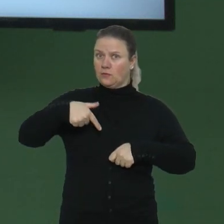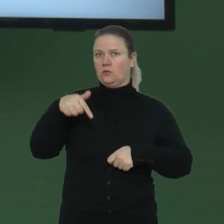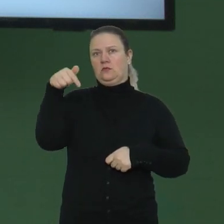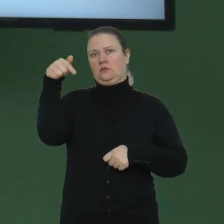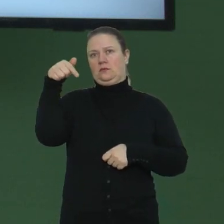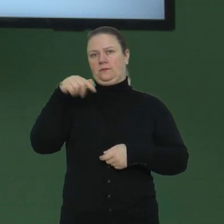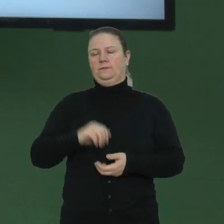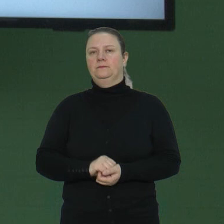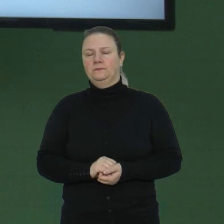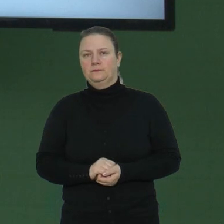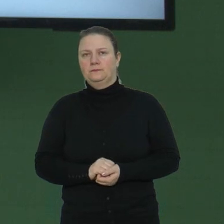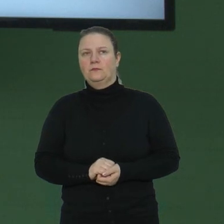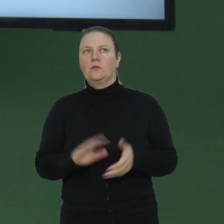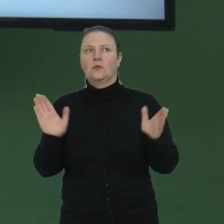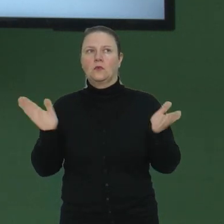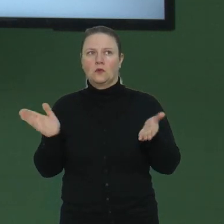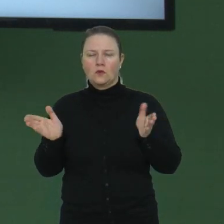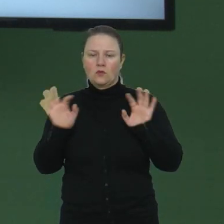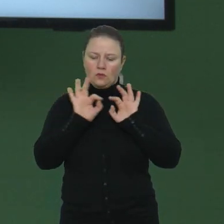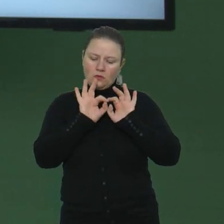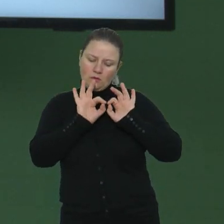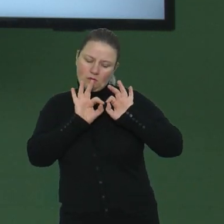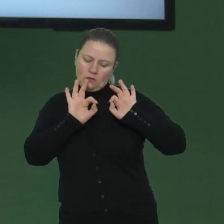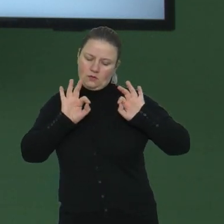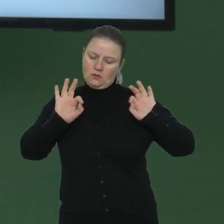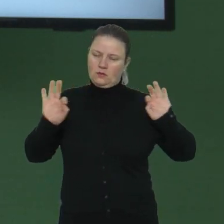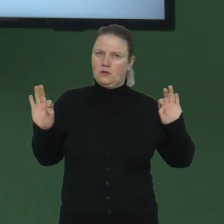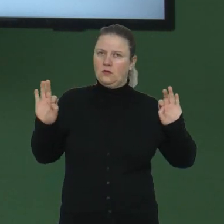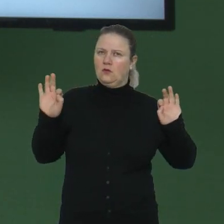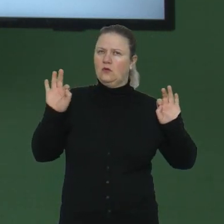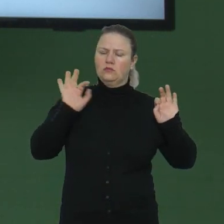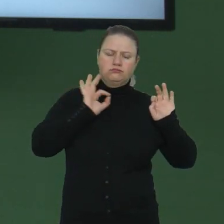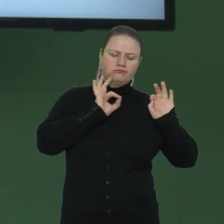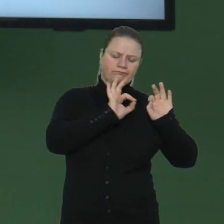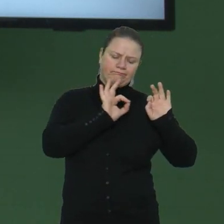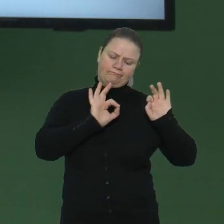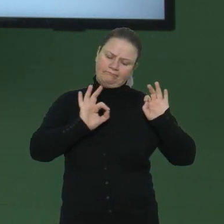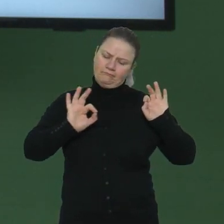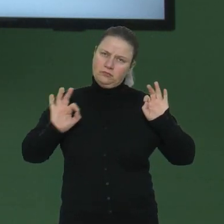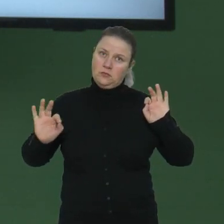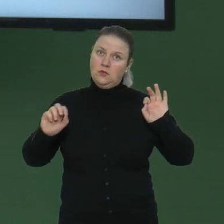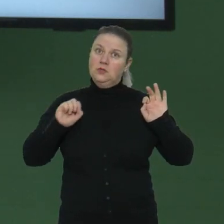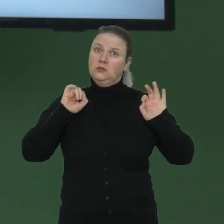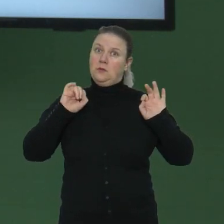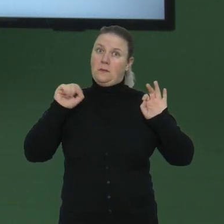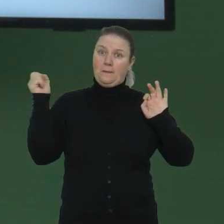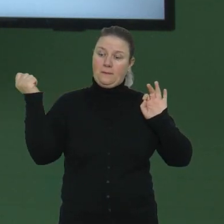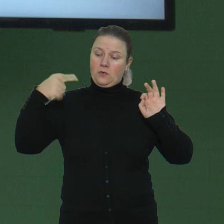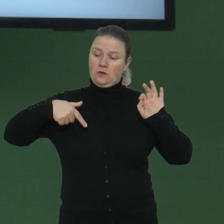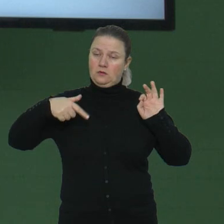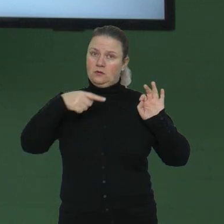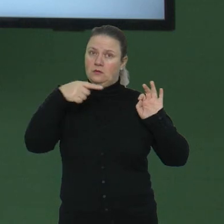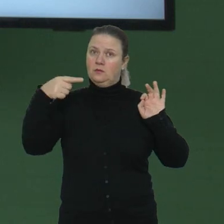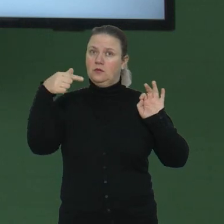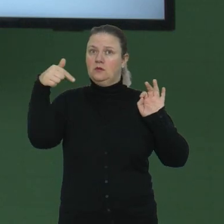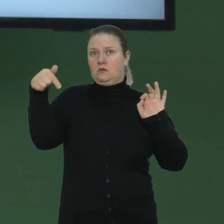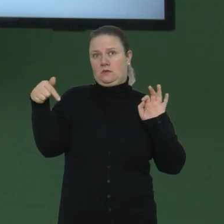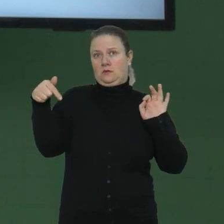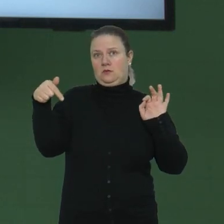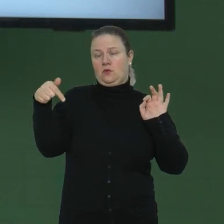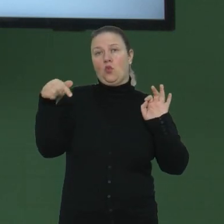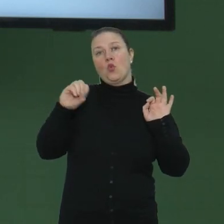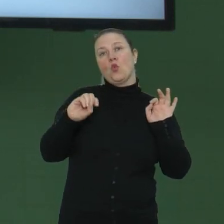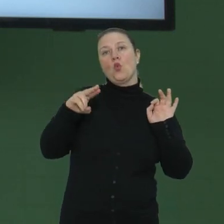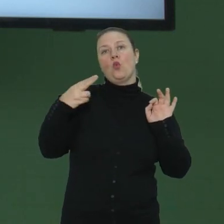7. Então, eu coloquei aqui para vocês na reta, para vocês verificarem aonde que ele estaria, né, sendo maior do que menos 7 ou maior do